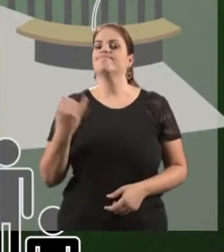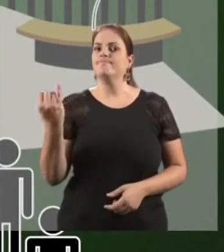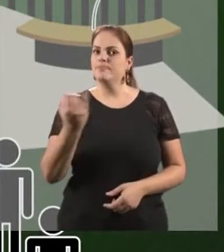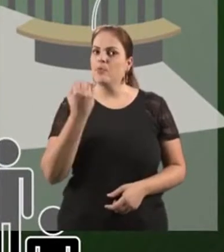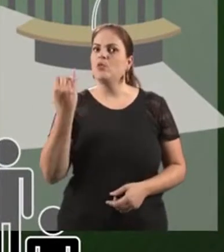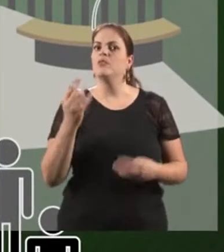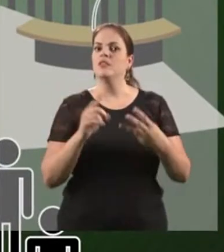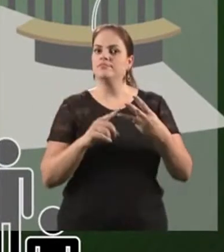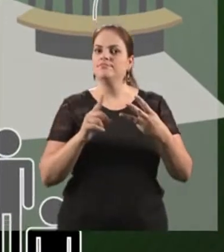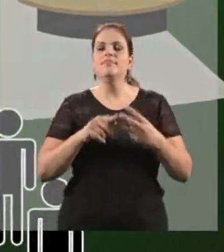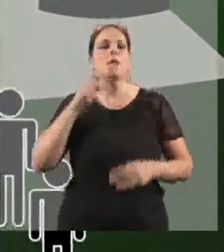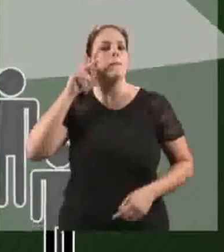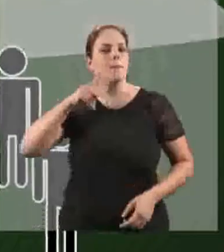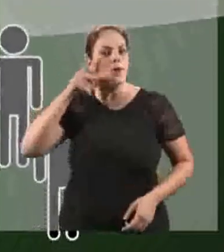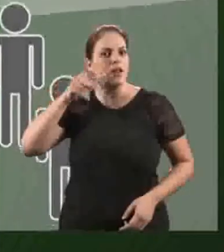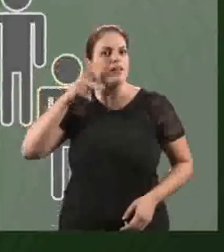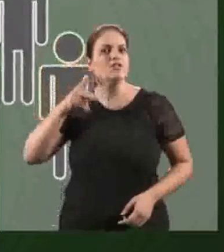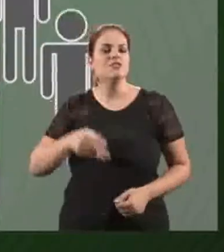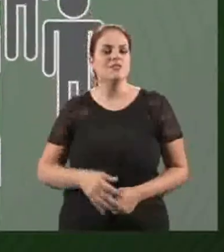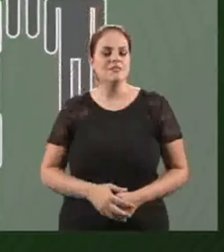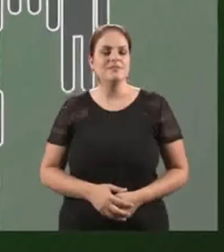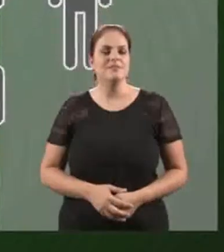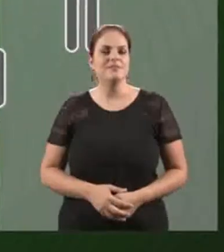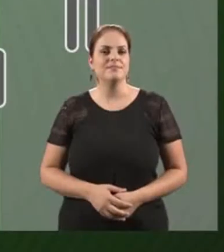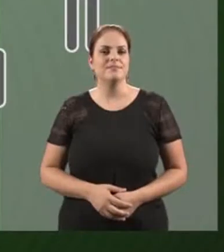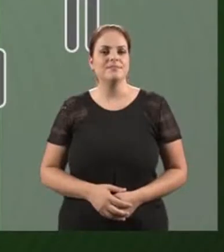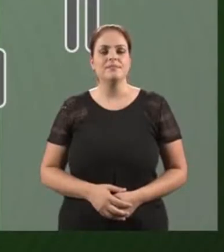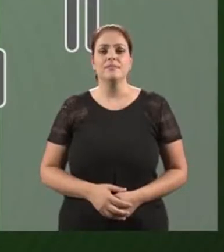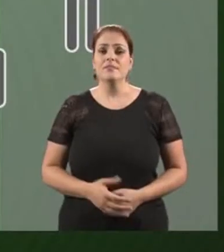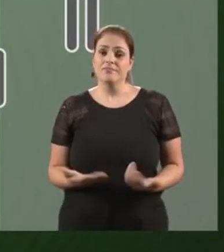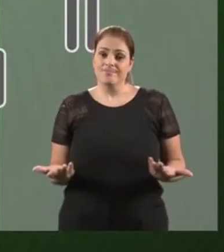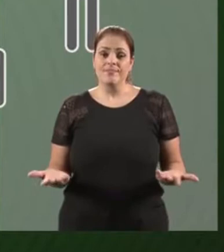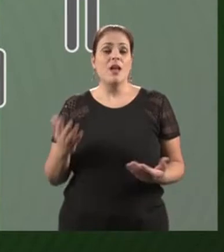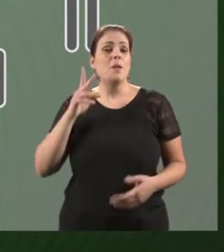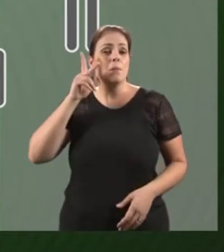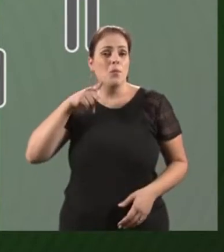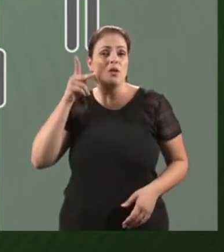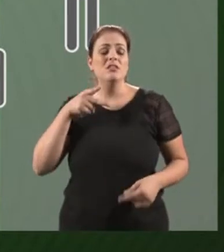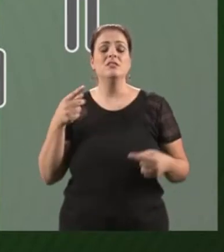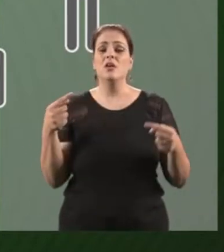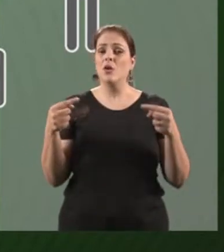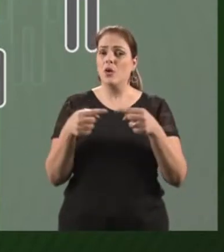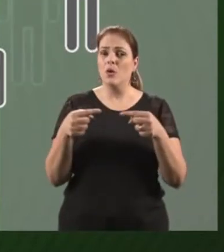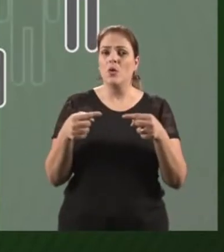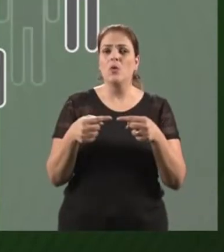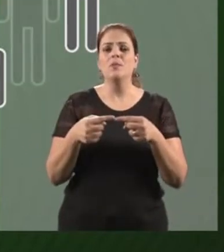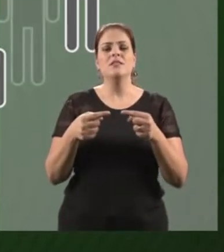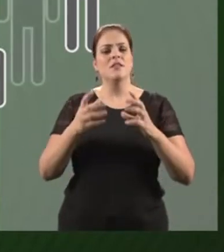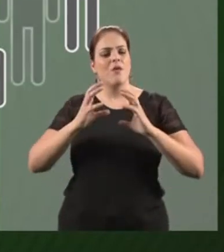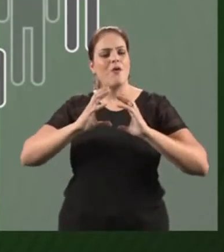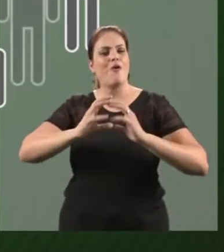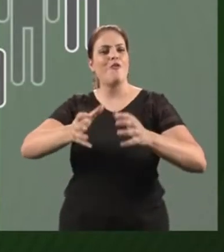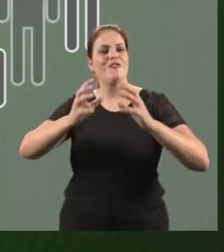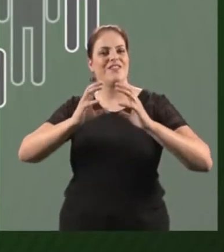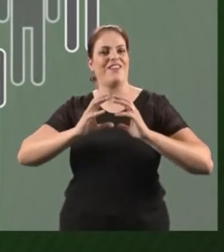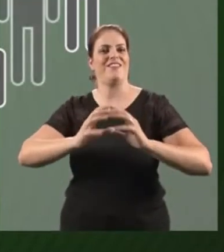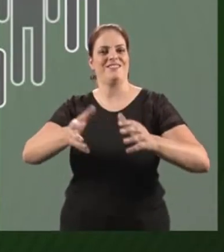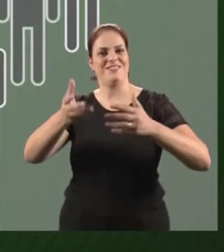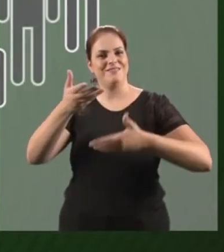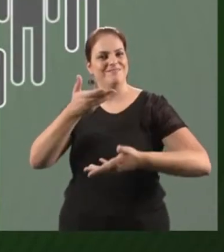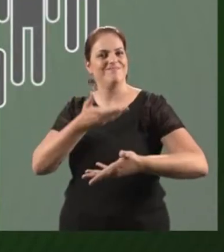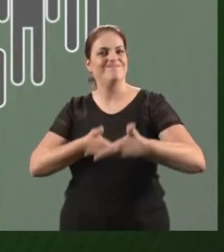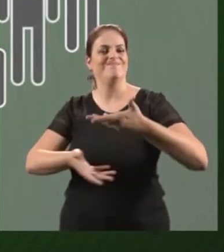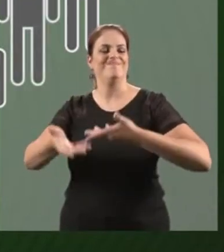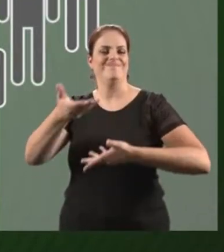da política. Como vimos, política está diretamente relacionada à convivência, o viver